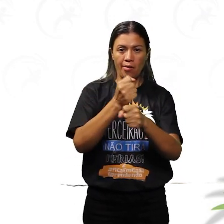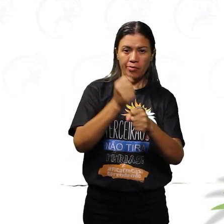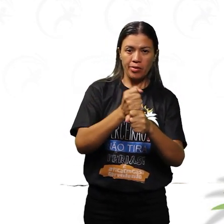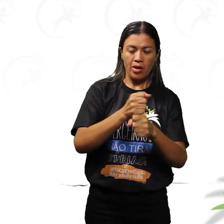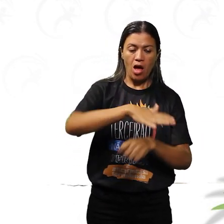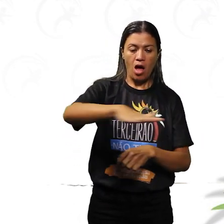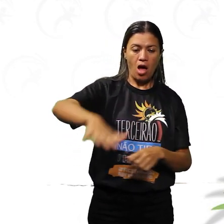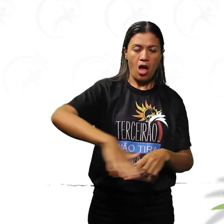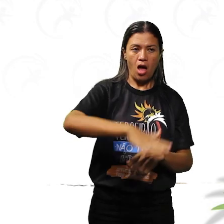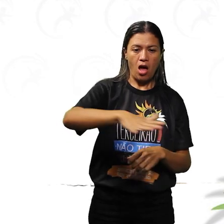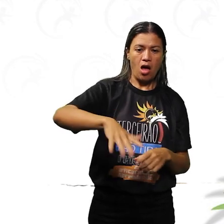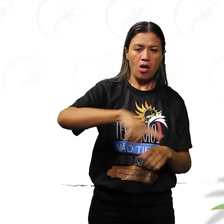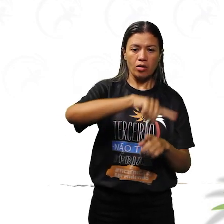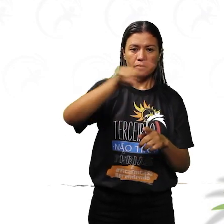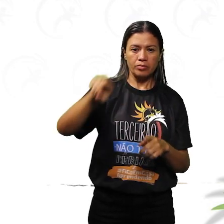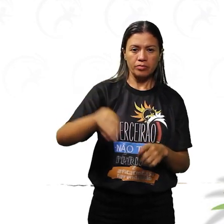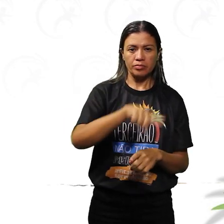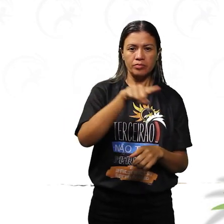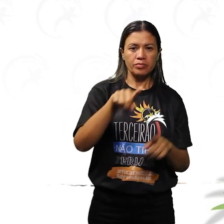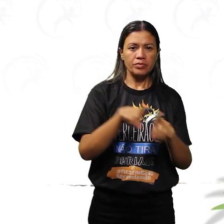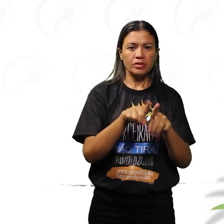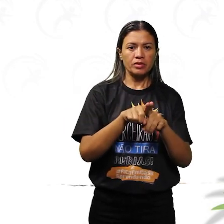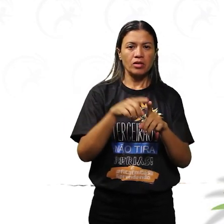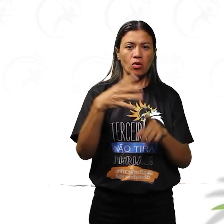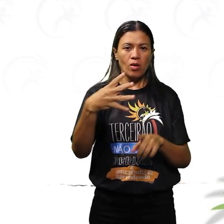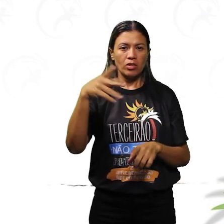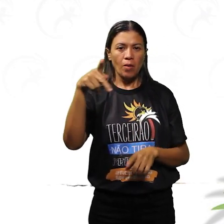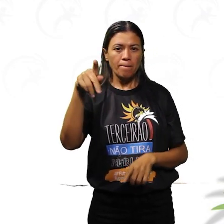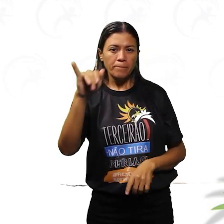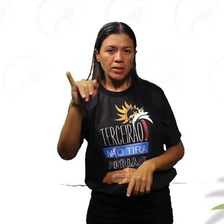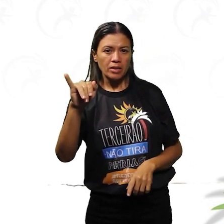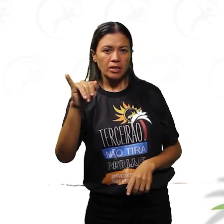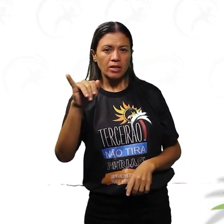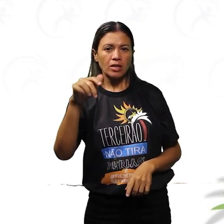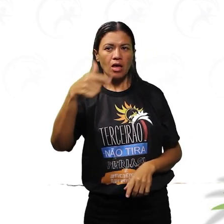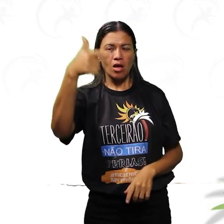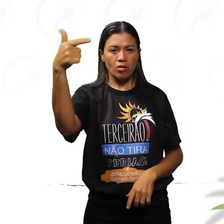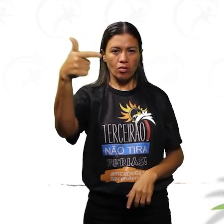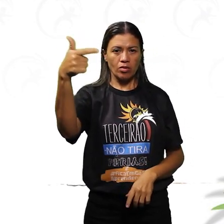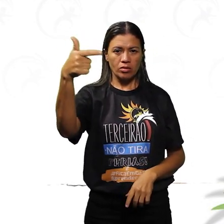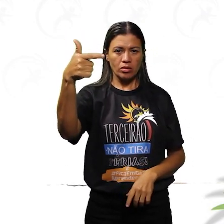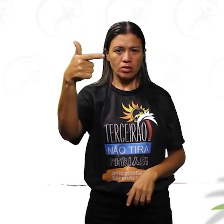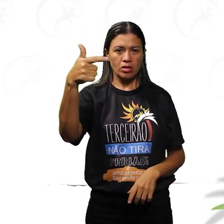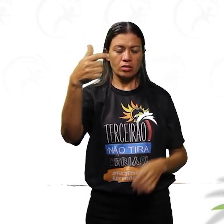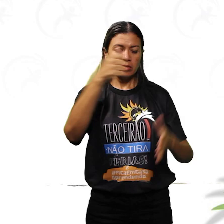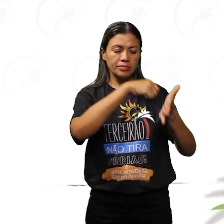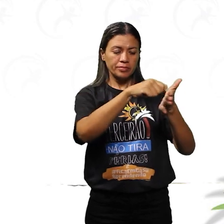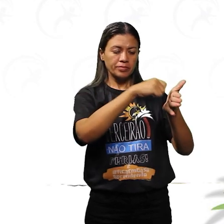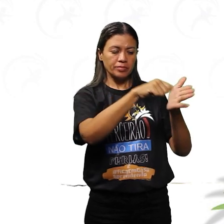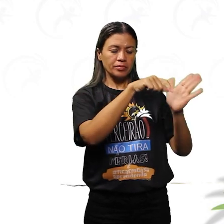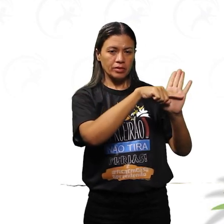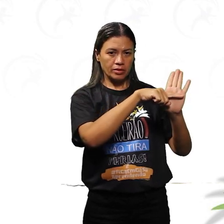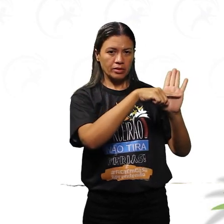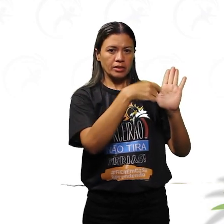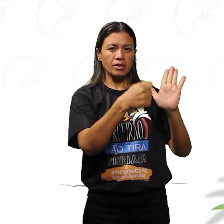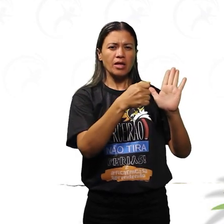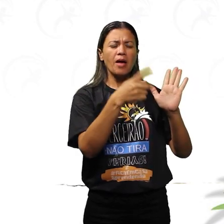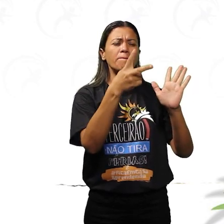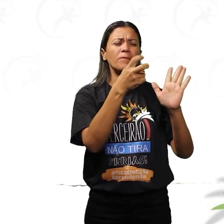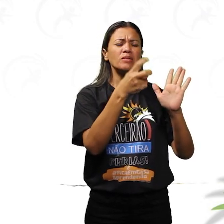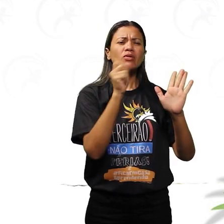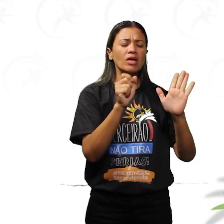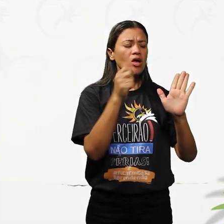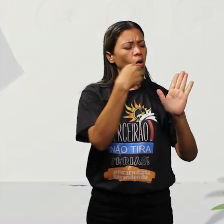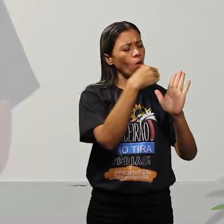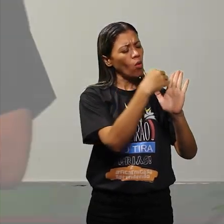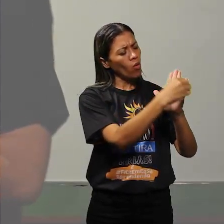área de uma esfera, né? 4πr ao quadrado, né? Não, se eu não estiver enganado, é 4πr ao quadrado, você ia colocar lá. E aí você vai perceber o quê? Que quando